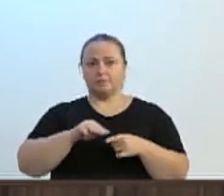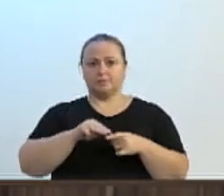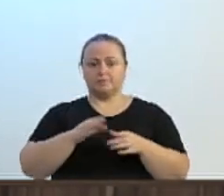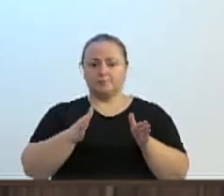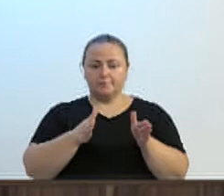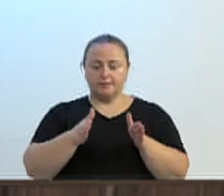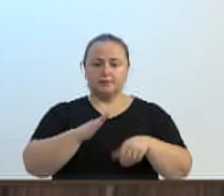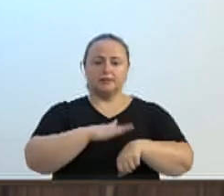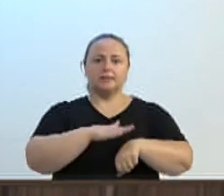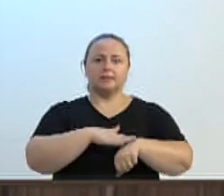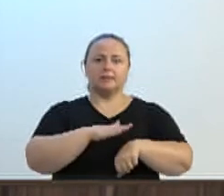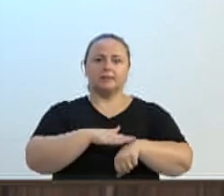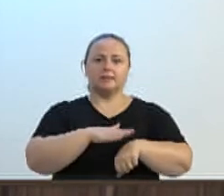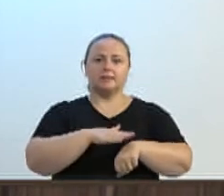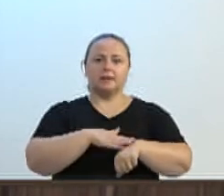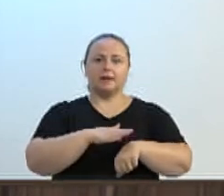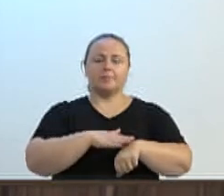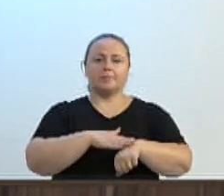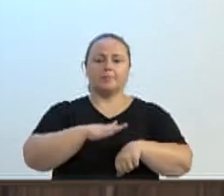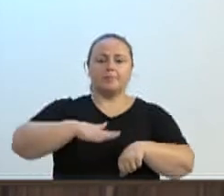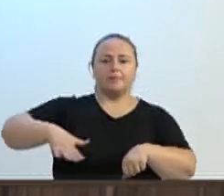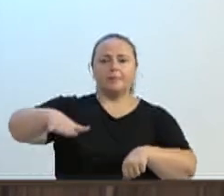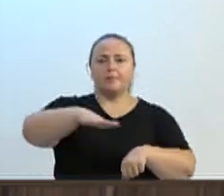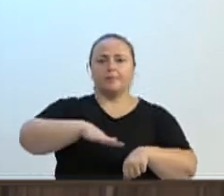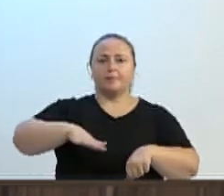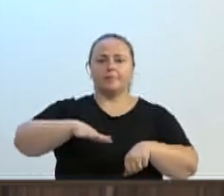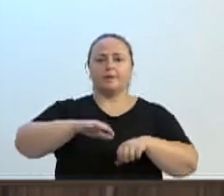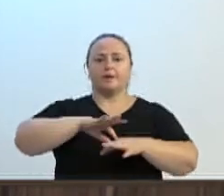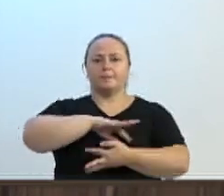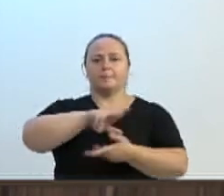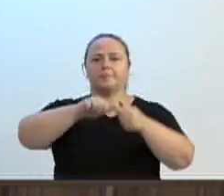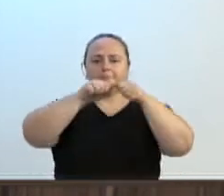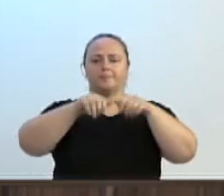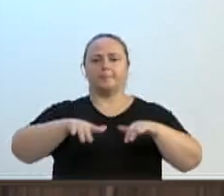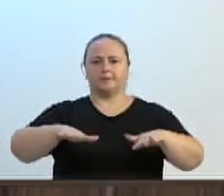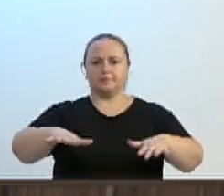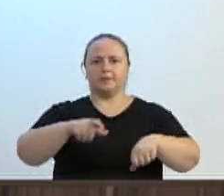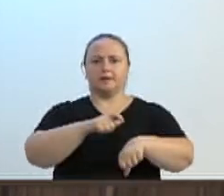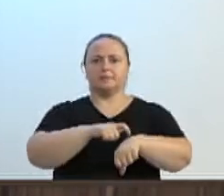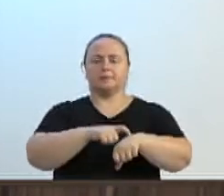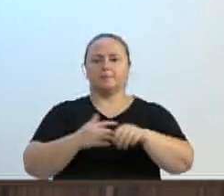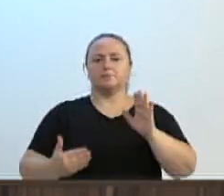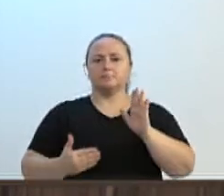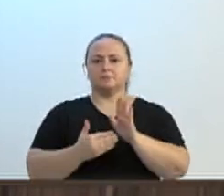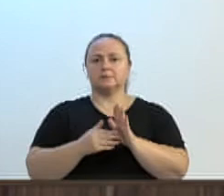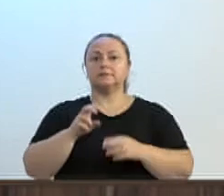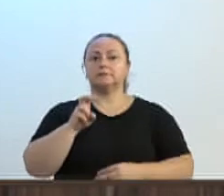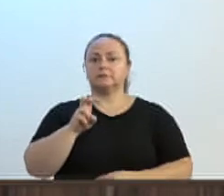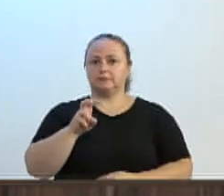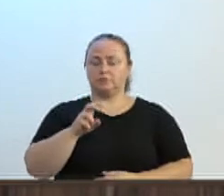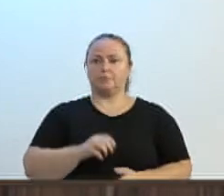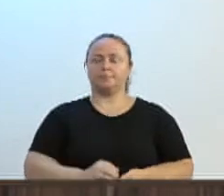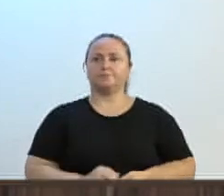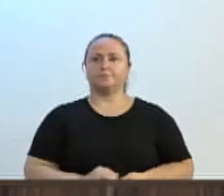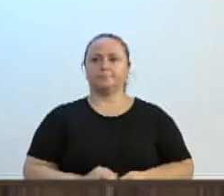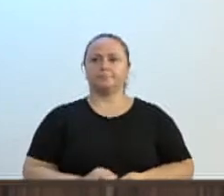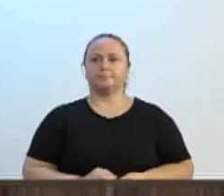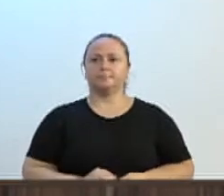o período de pandemia. A senhora Cristiane tem o tempo também de até 5 minutos.